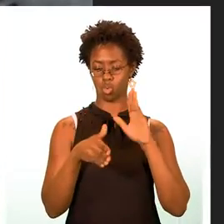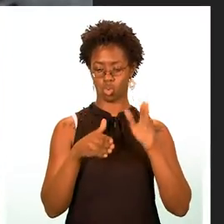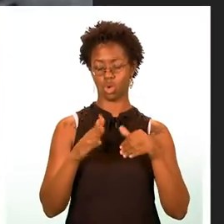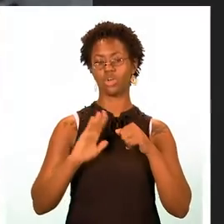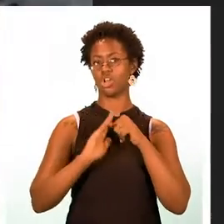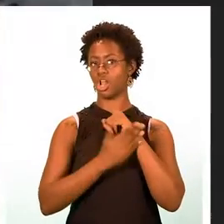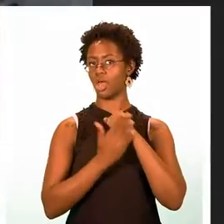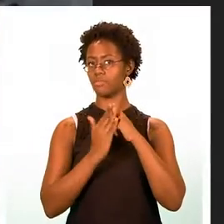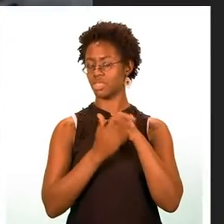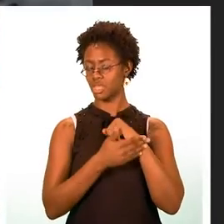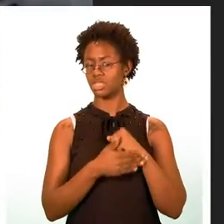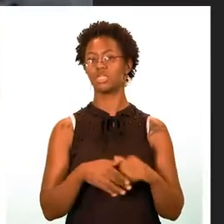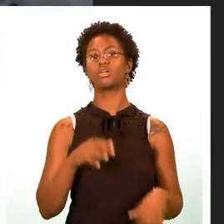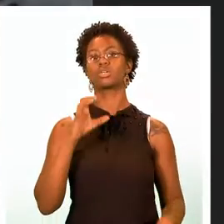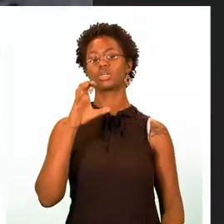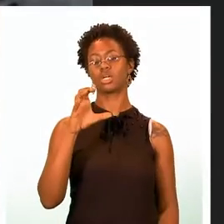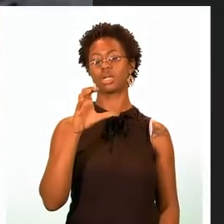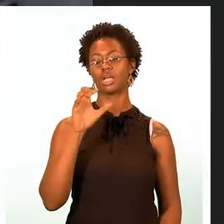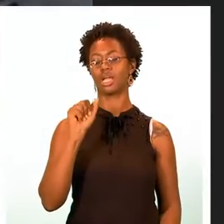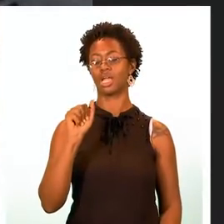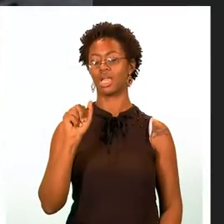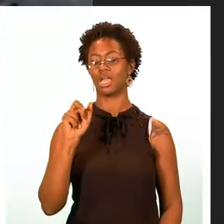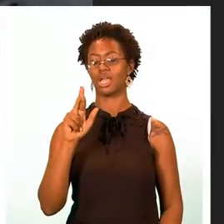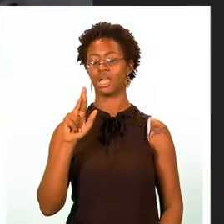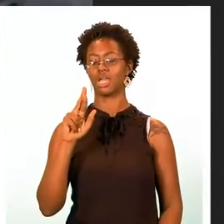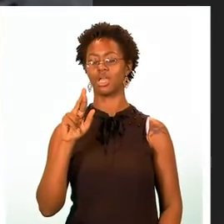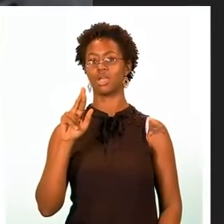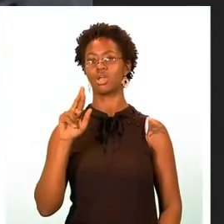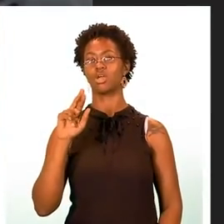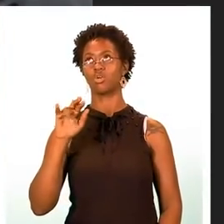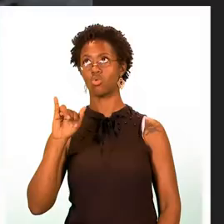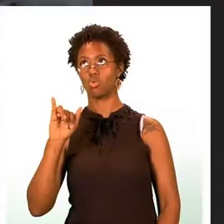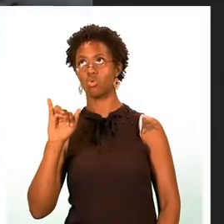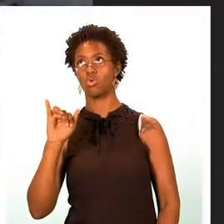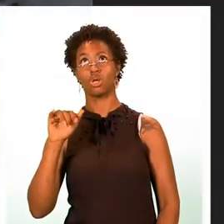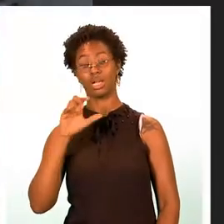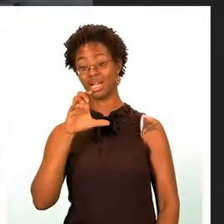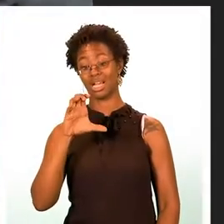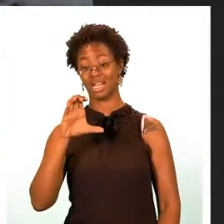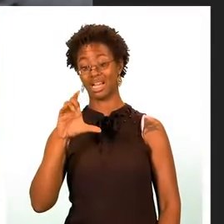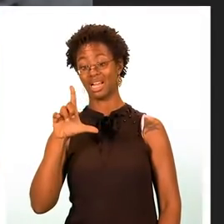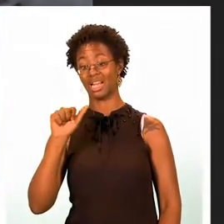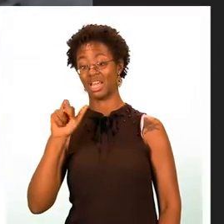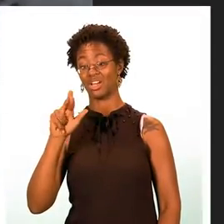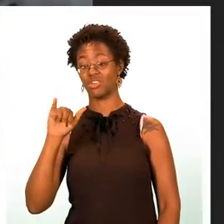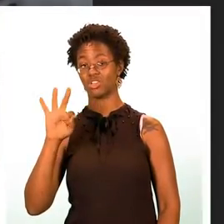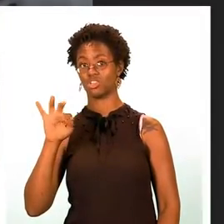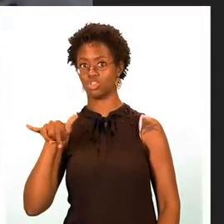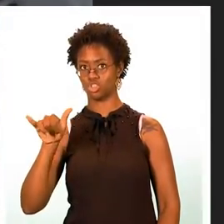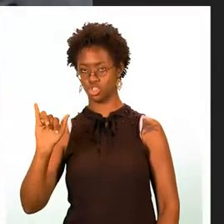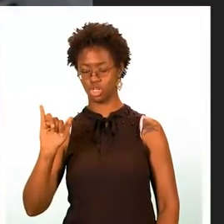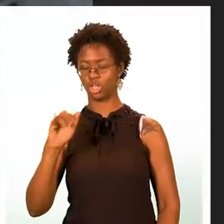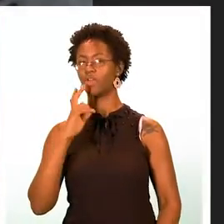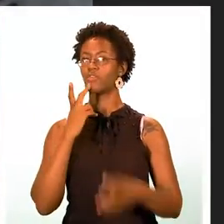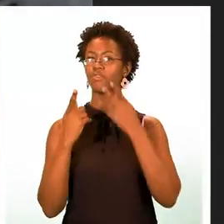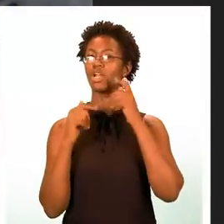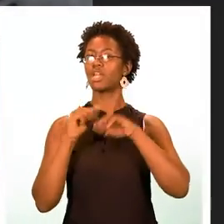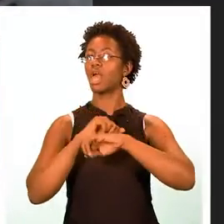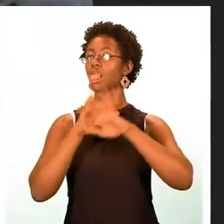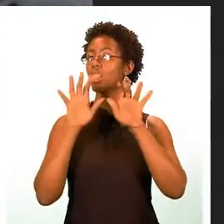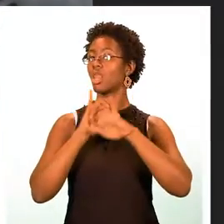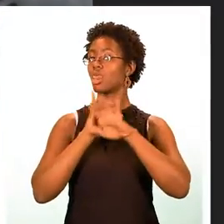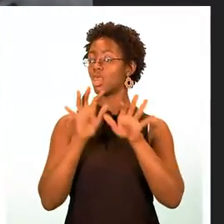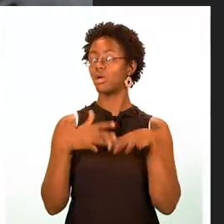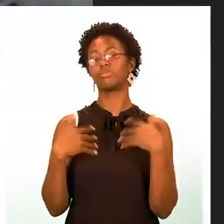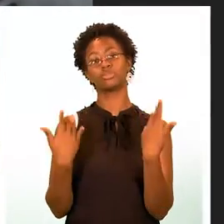lapidação, a lapidação, e o clarity, que é a translucidez, a claridade disso. Então,